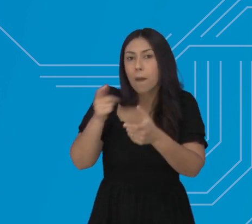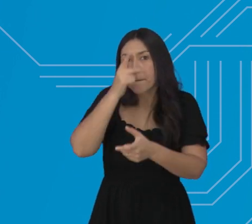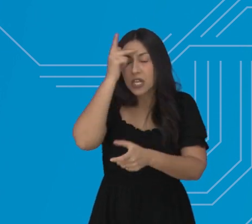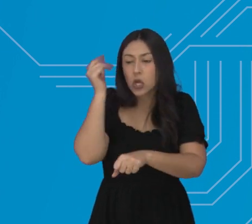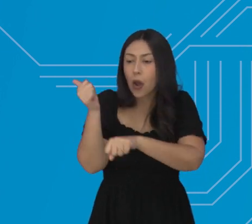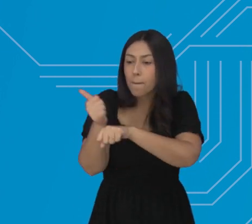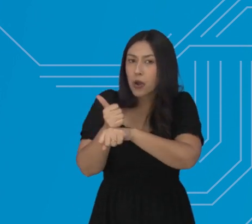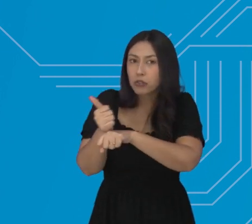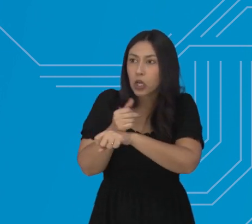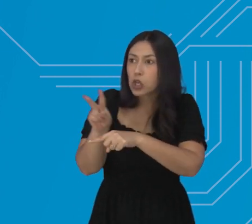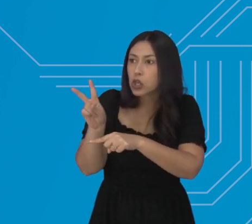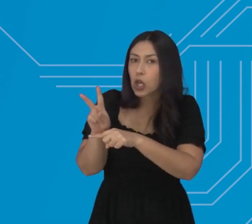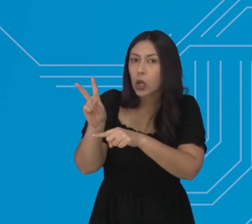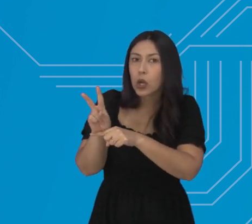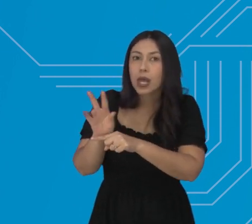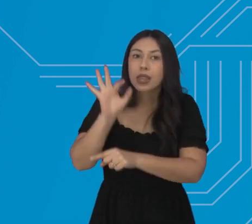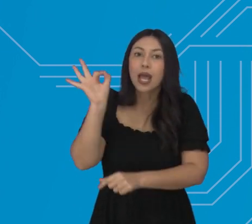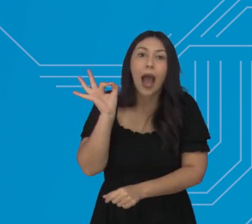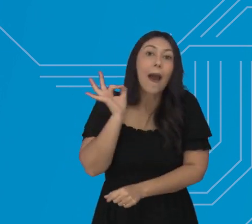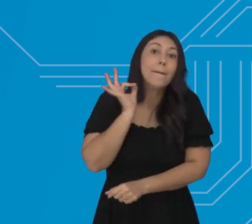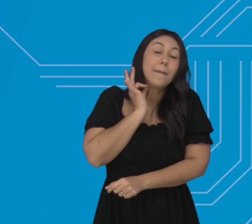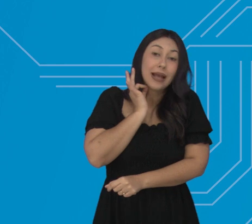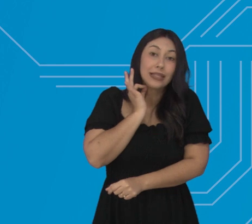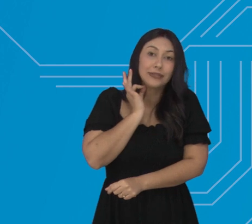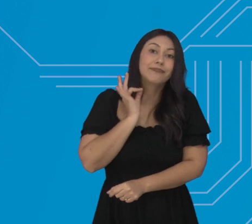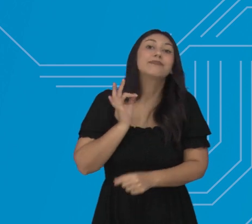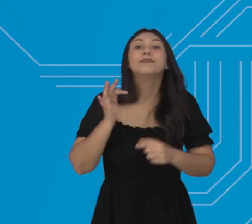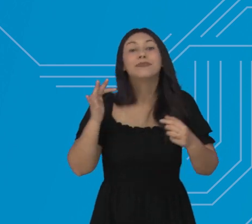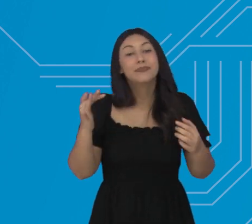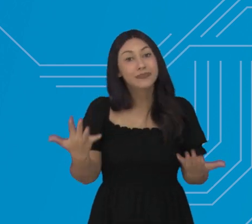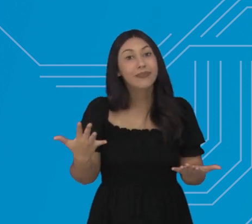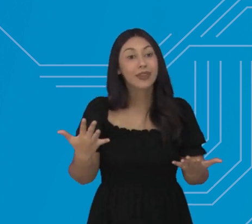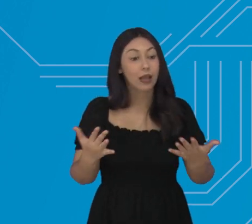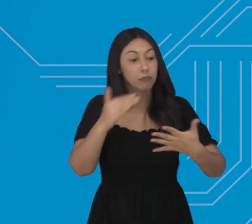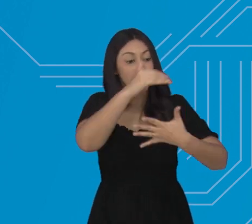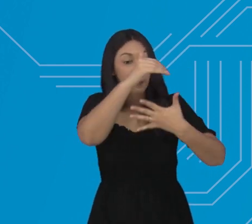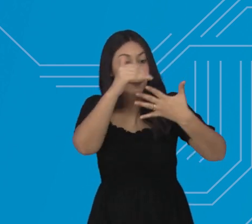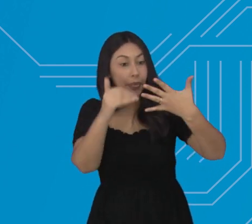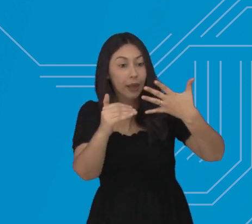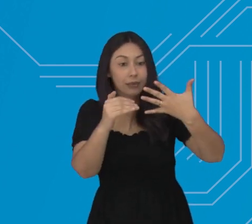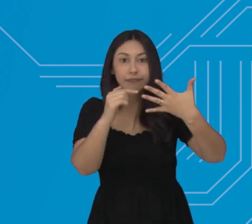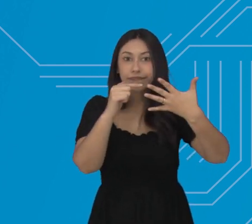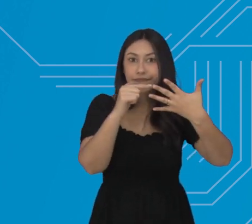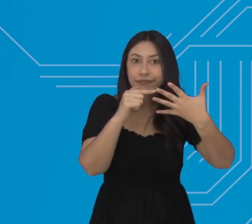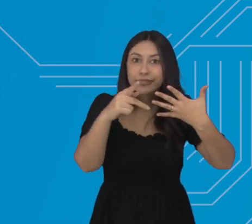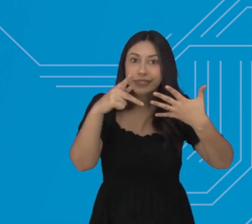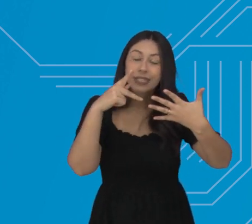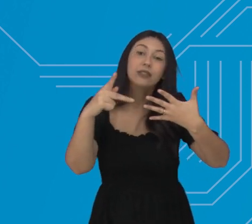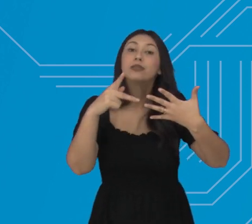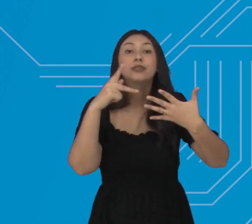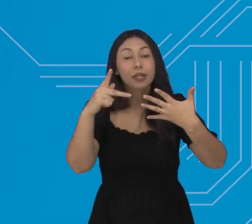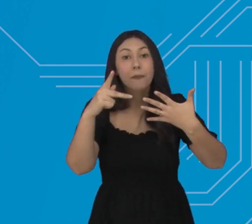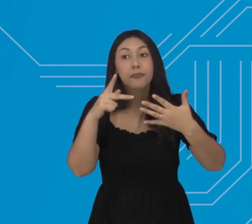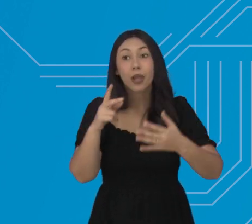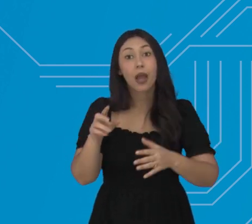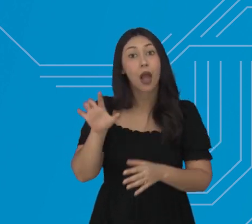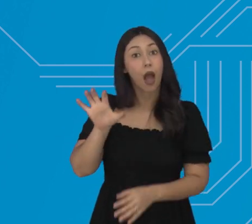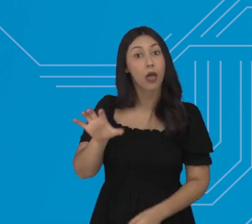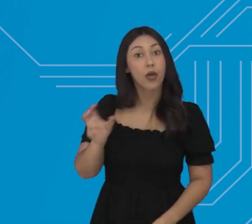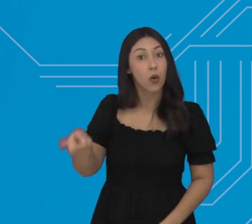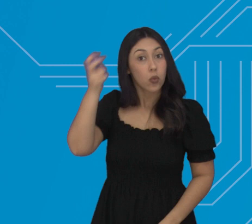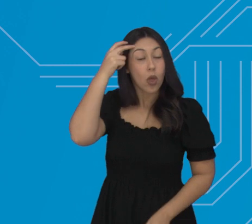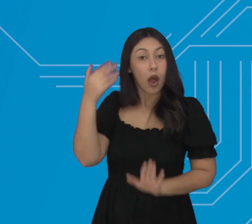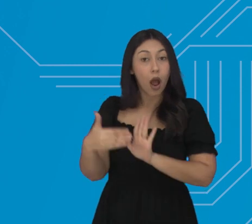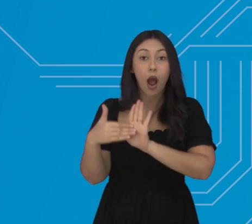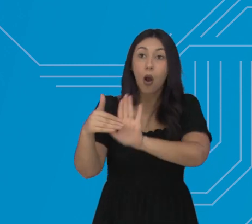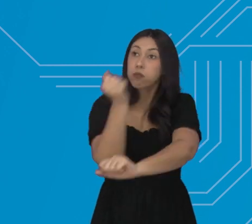abelhas nativas sem ferrão? Tirando a capital, estamos no 3º lugar entre os municípios paulistas. Esse tipo de cultura contribui para